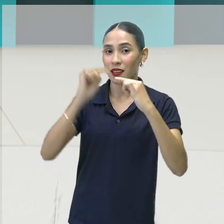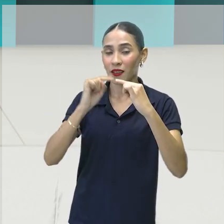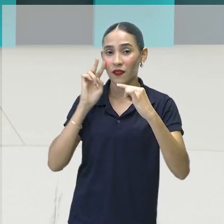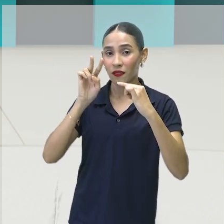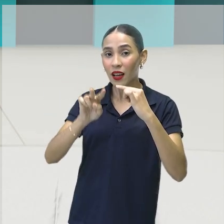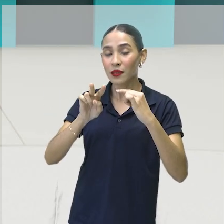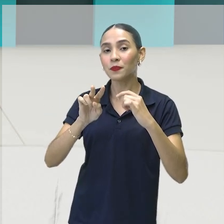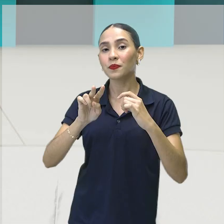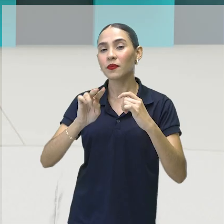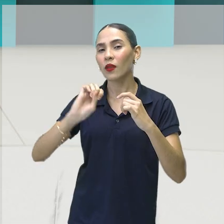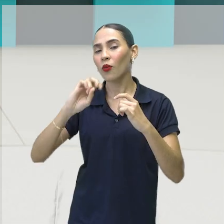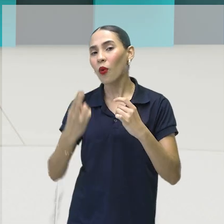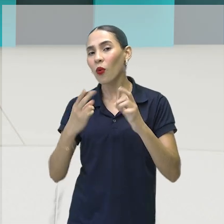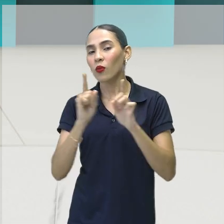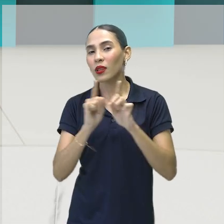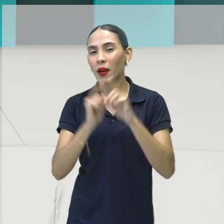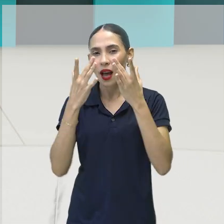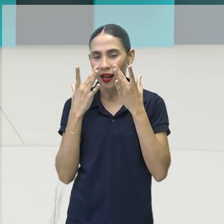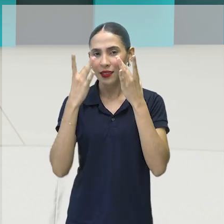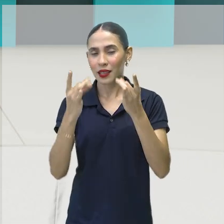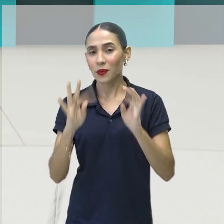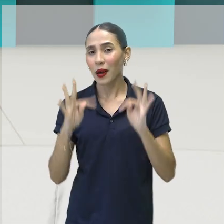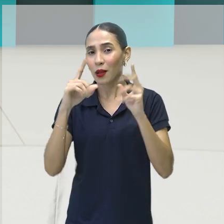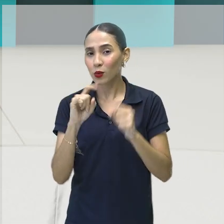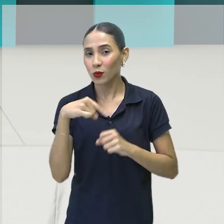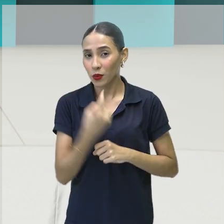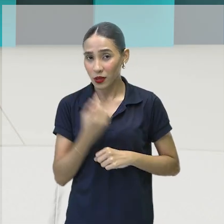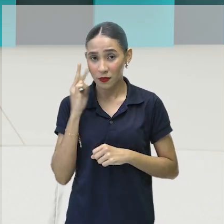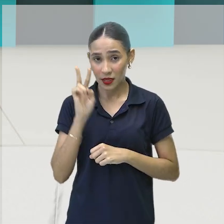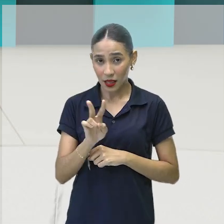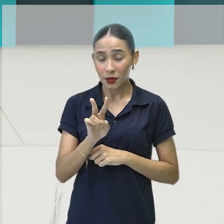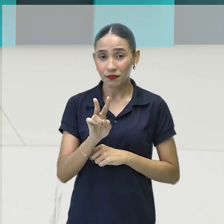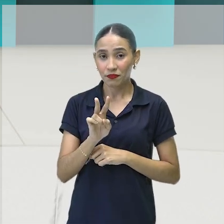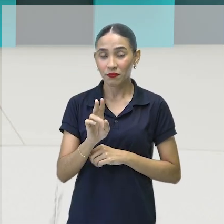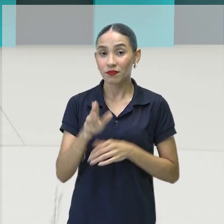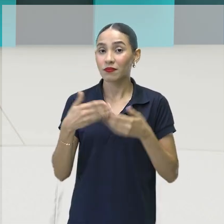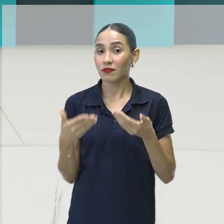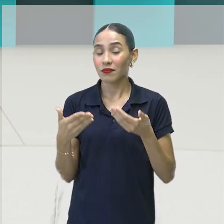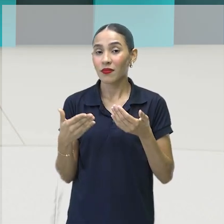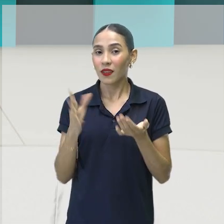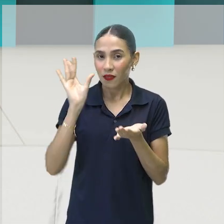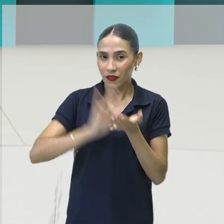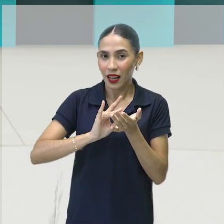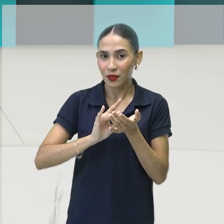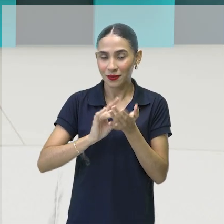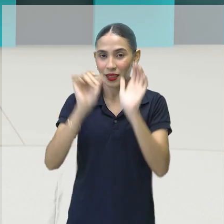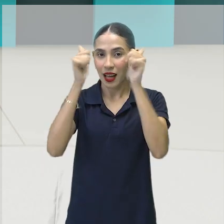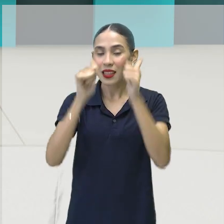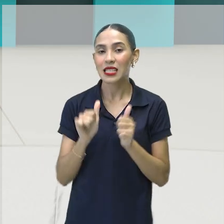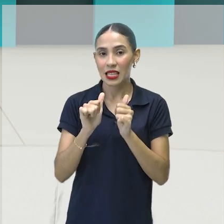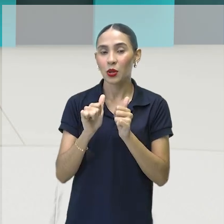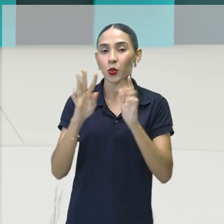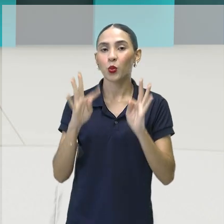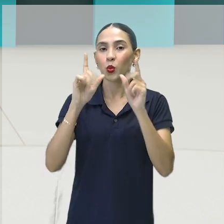olhando? E estamos com o olhar atento a tudo que estamos enxergando? Estamos realmente